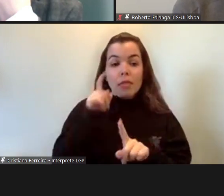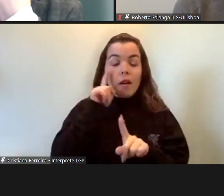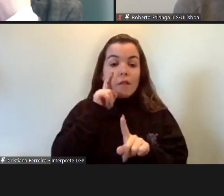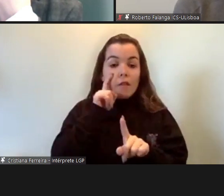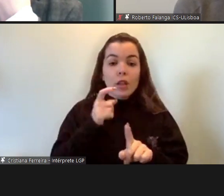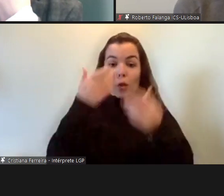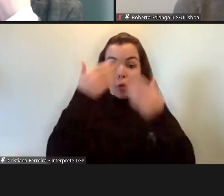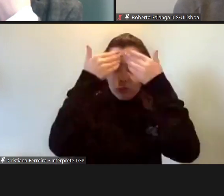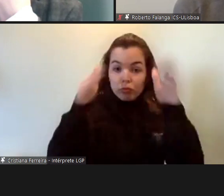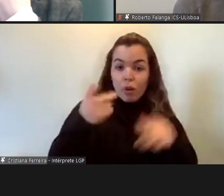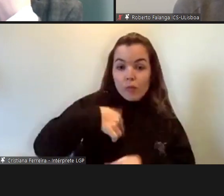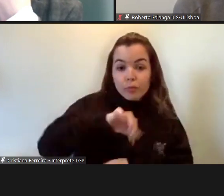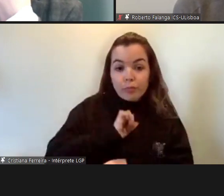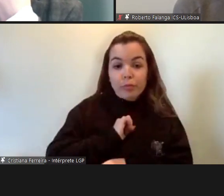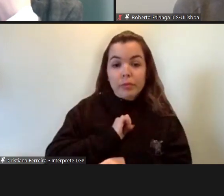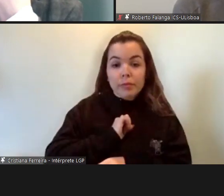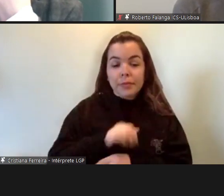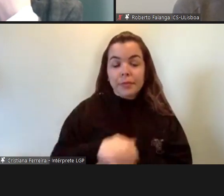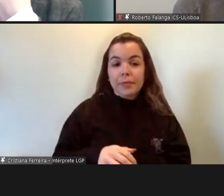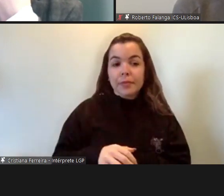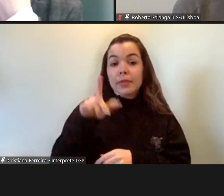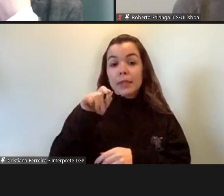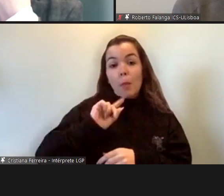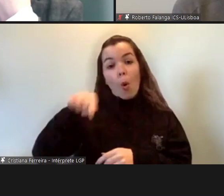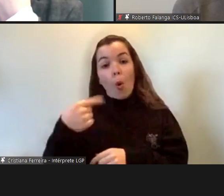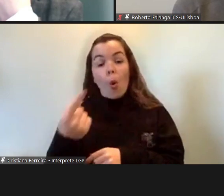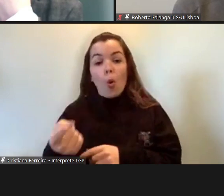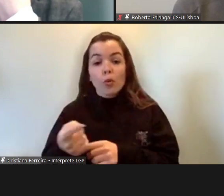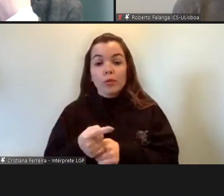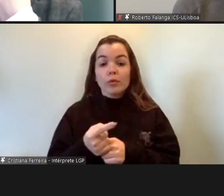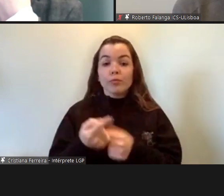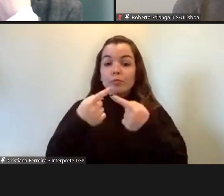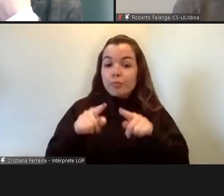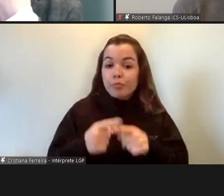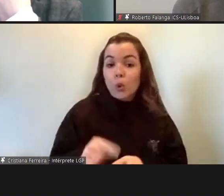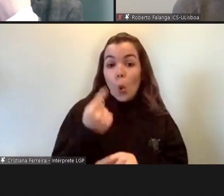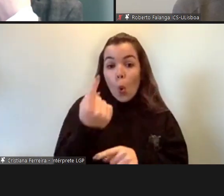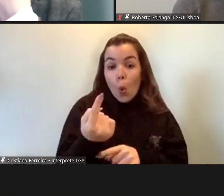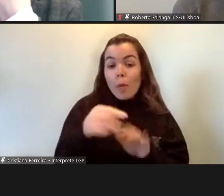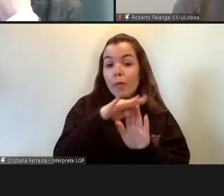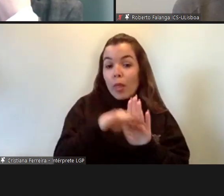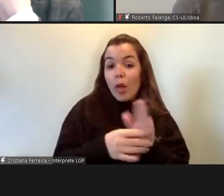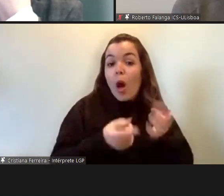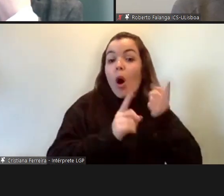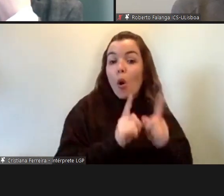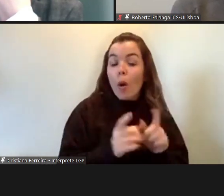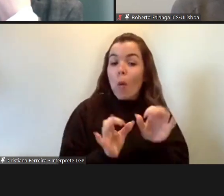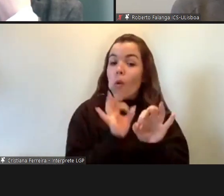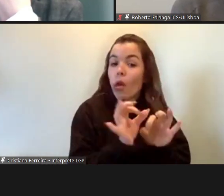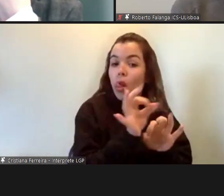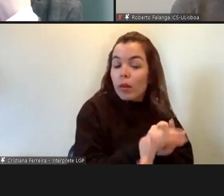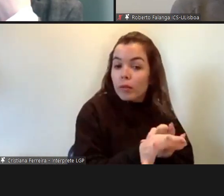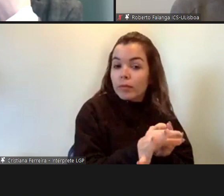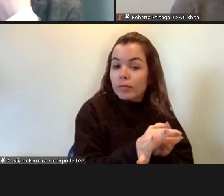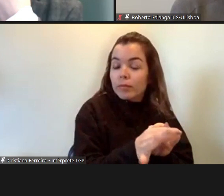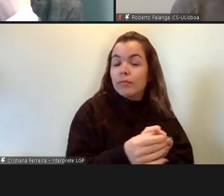democracias e há outras mais inovativas, e de facto uma delas é uma recomendação sobre